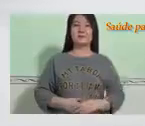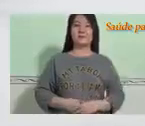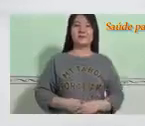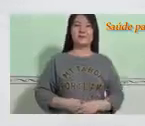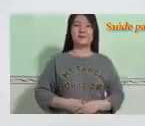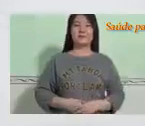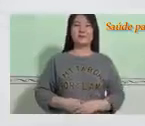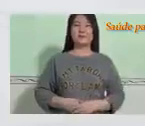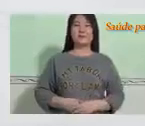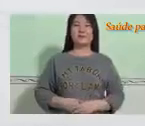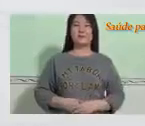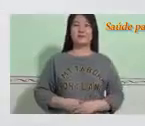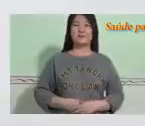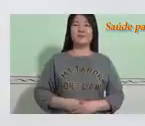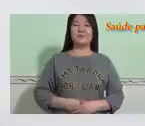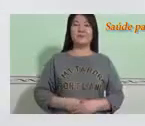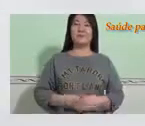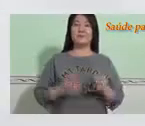do câncer em